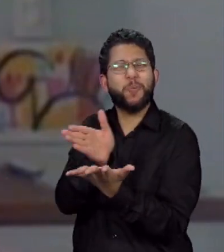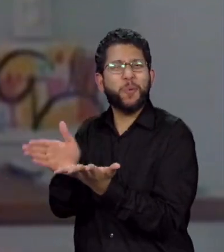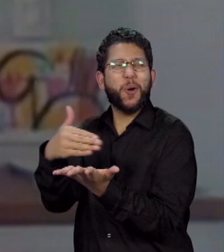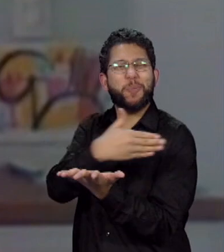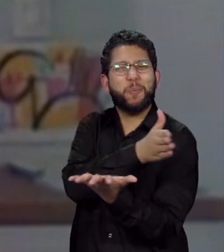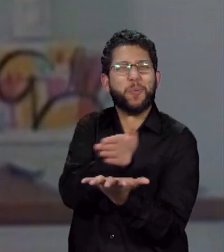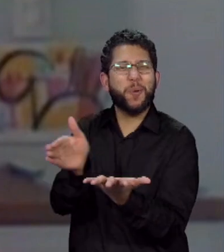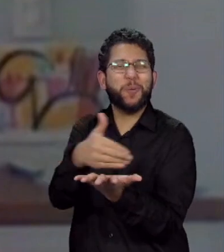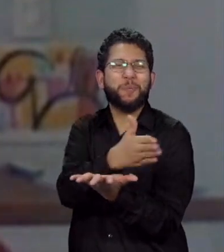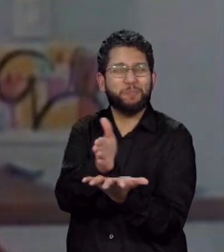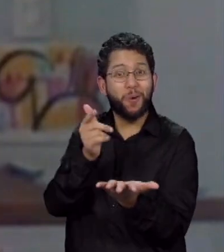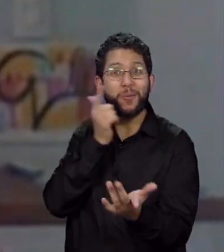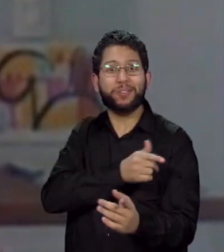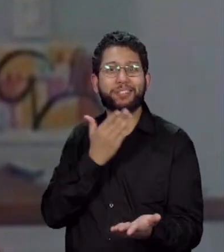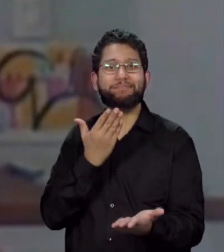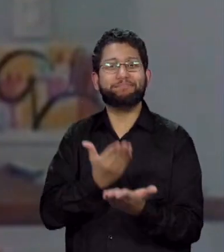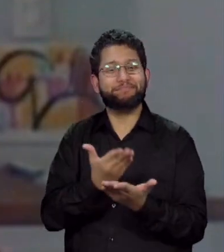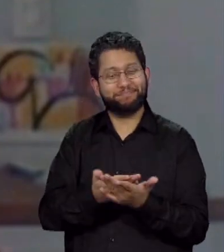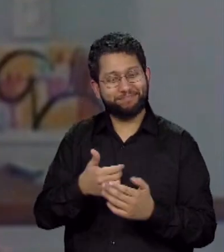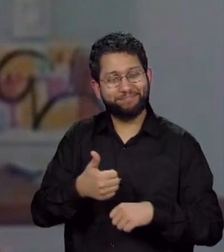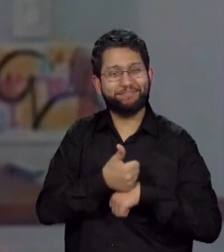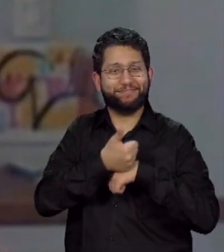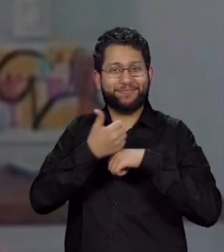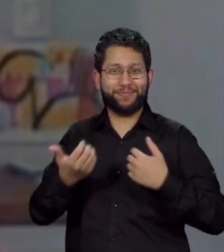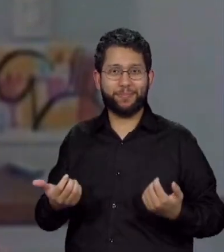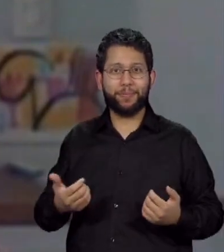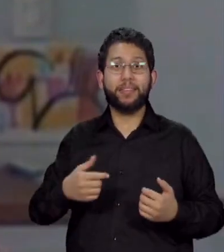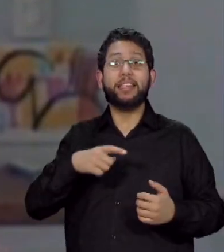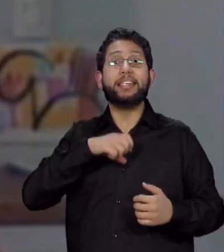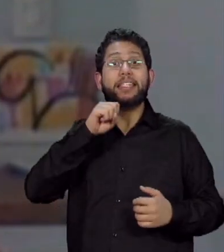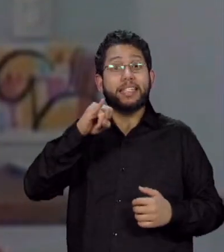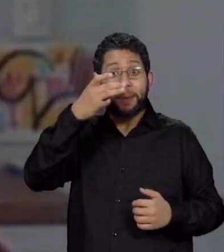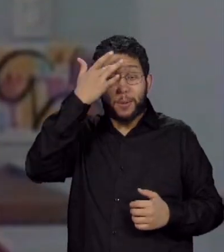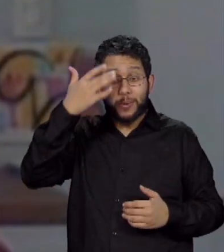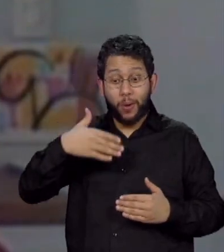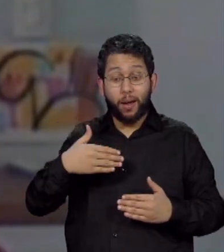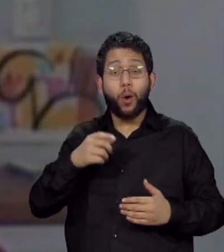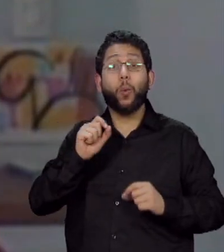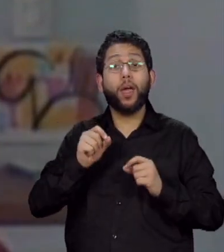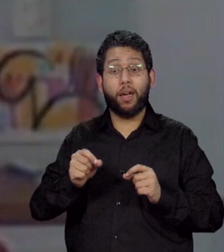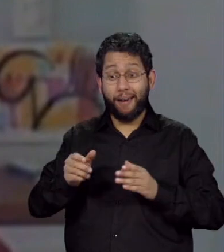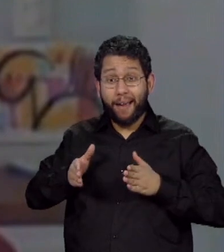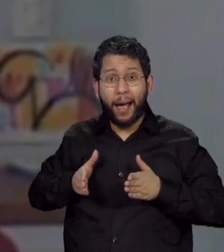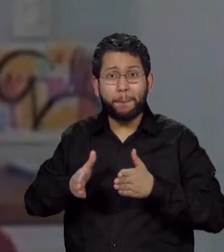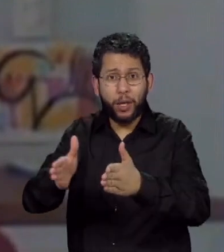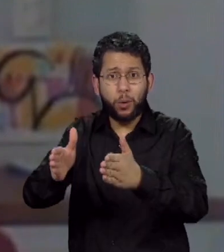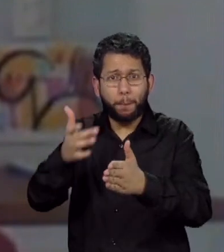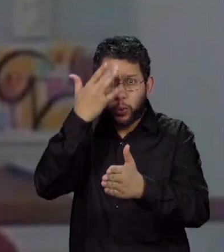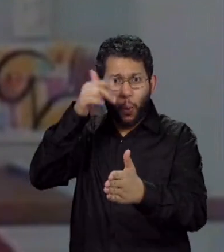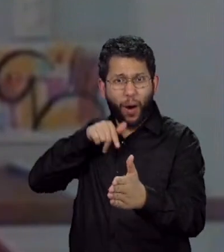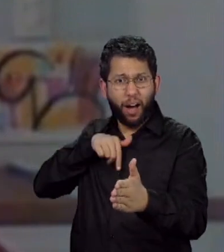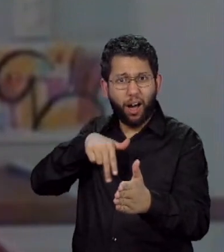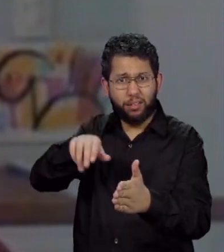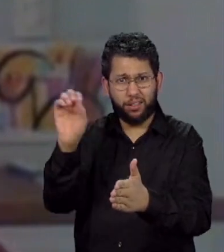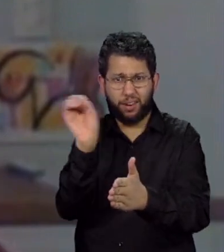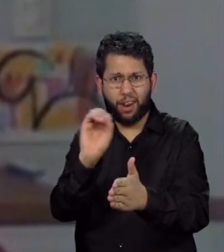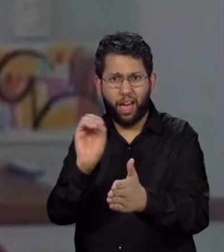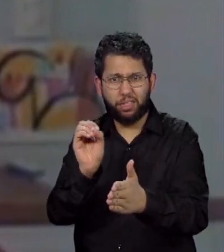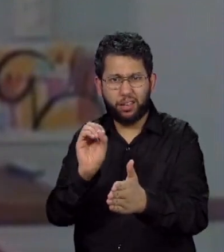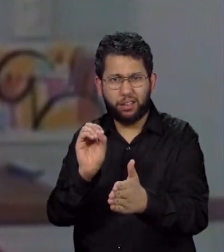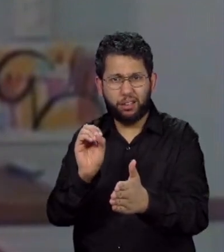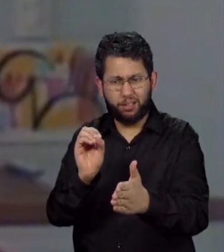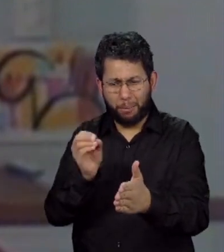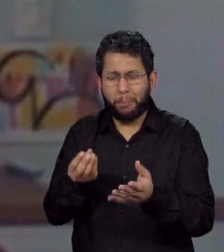contas eu acho que os caminhos, como diz aquela frase, caminante não hay camino, se hace el camino al andar. E é isso, eu acho que o